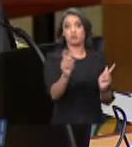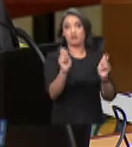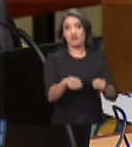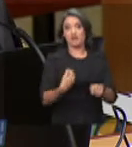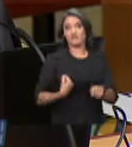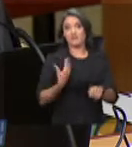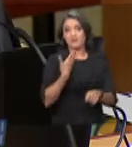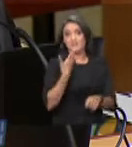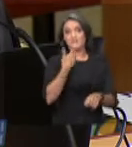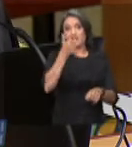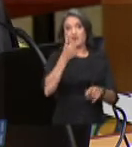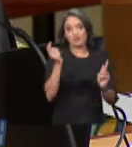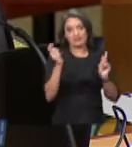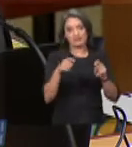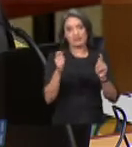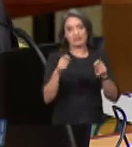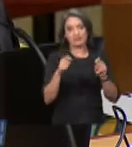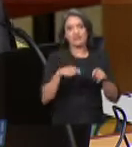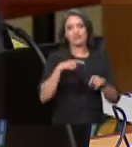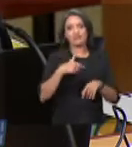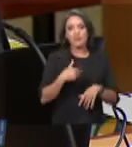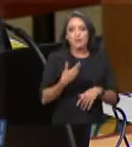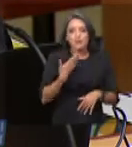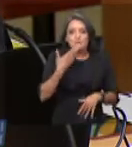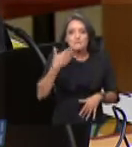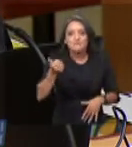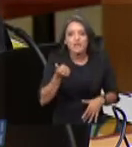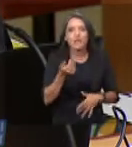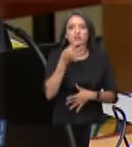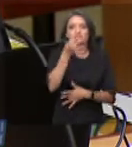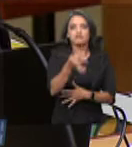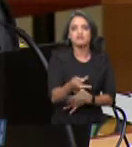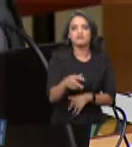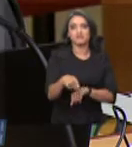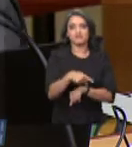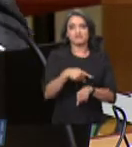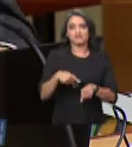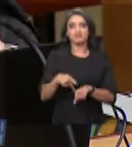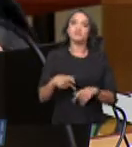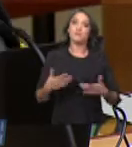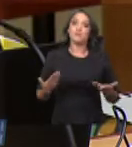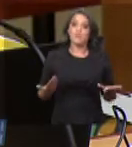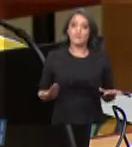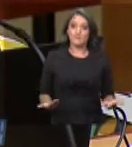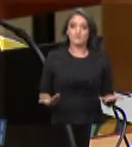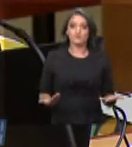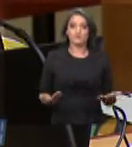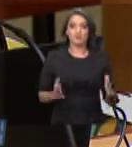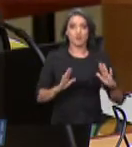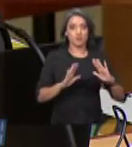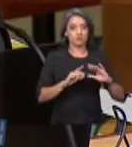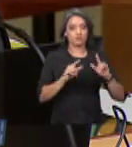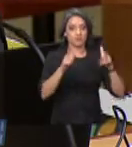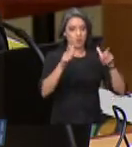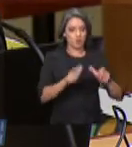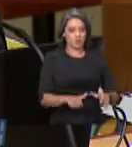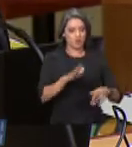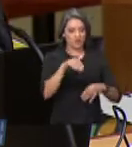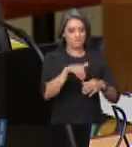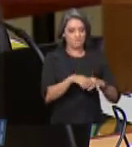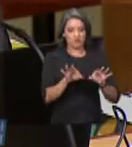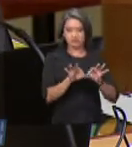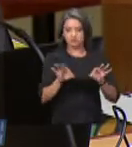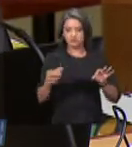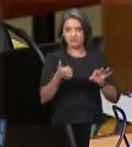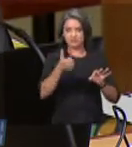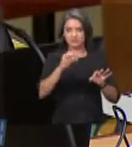vida é com essa arma que ele pode melhorar Os destinos do país então no raio de 100 metros ninguém